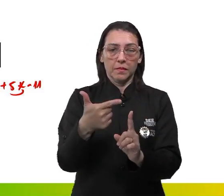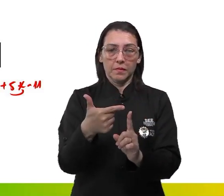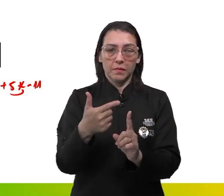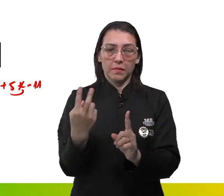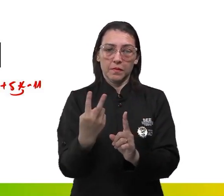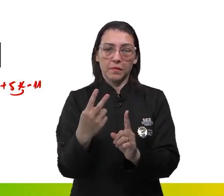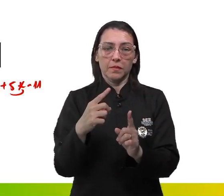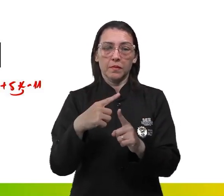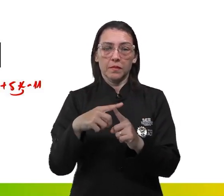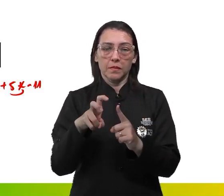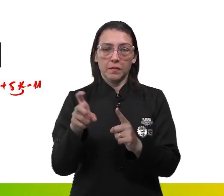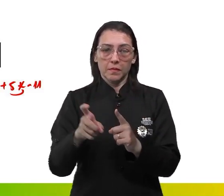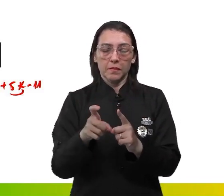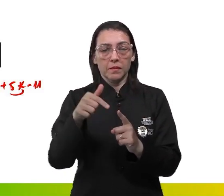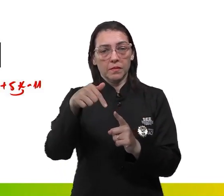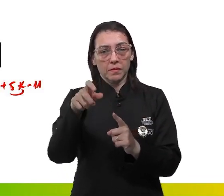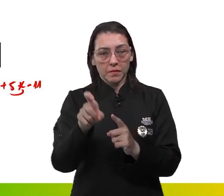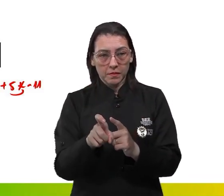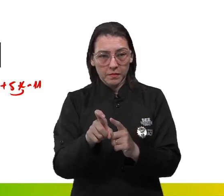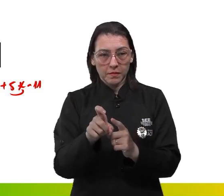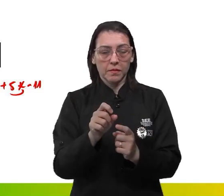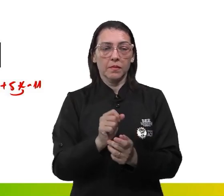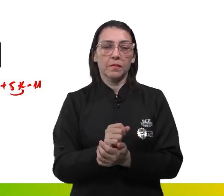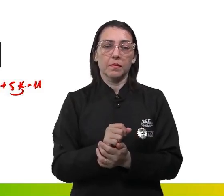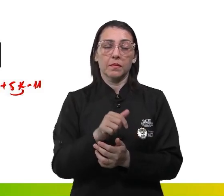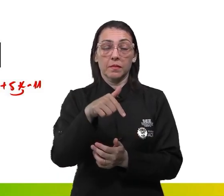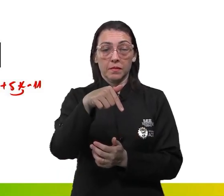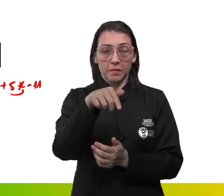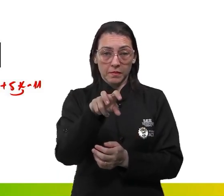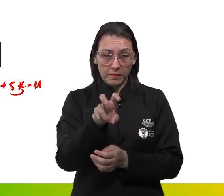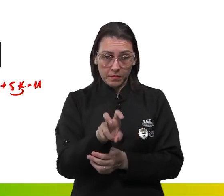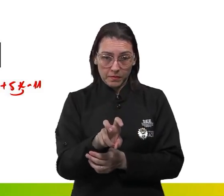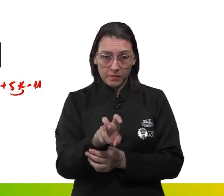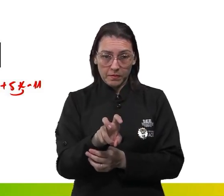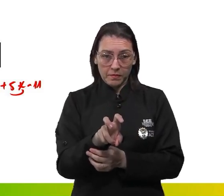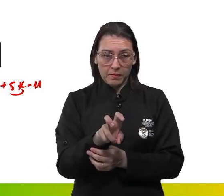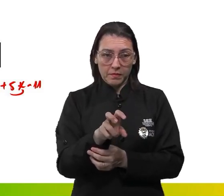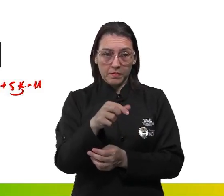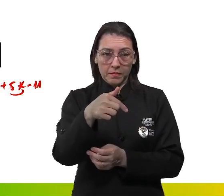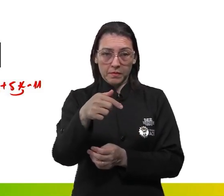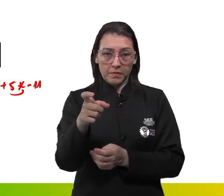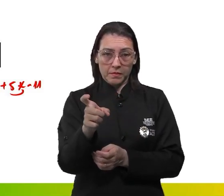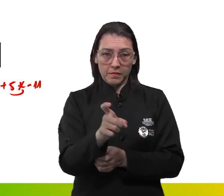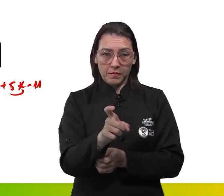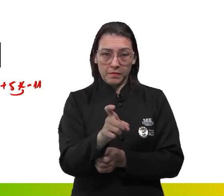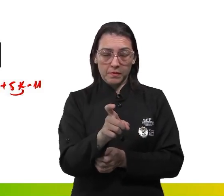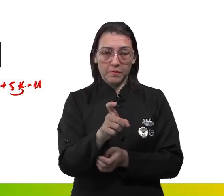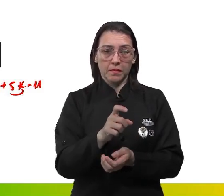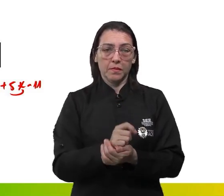2x mais 5x é 7x. Então, nós teremos a seguinte equação por enquanto.